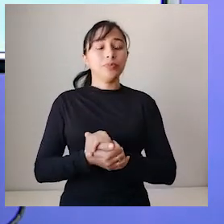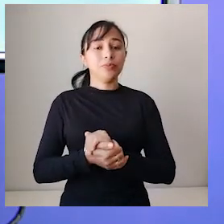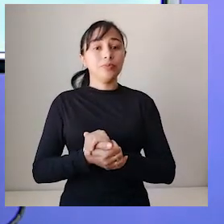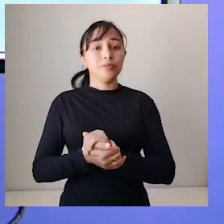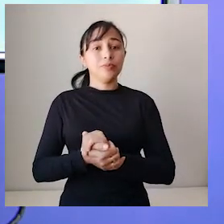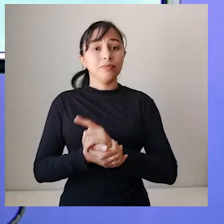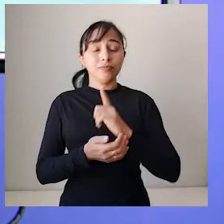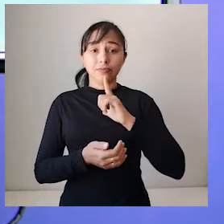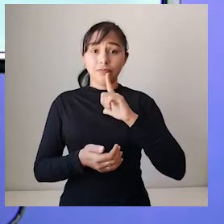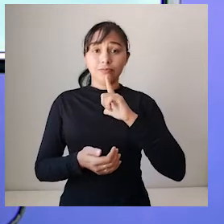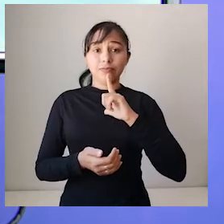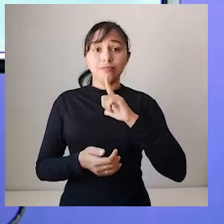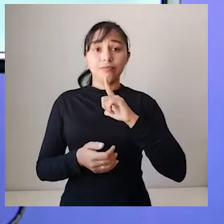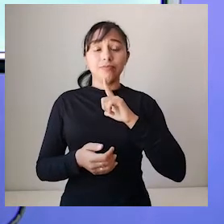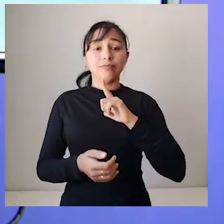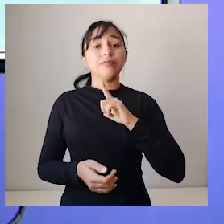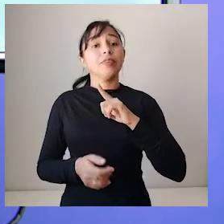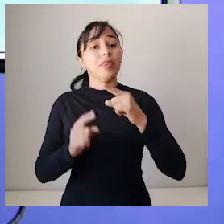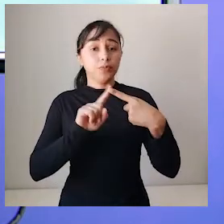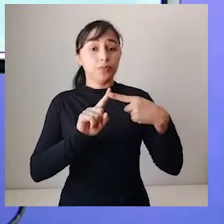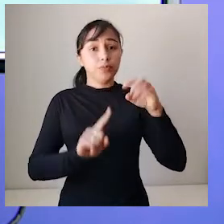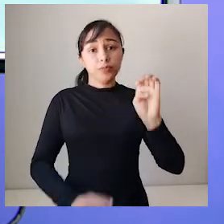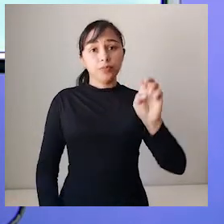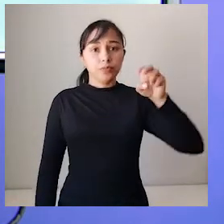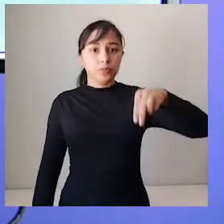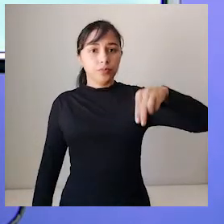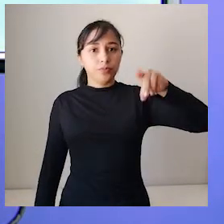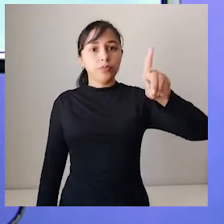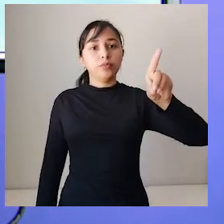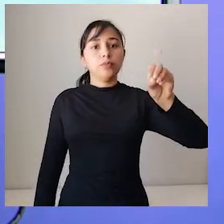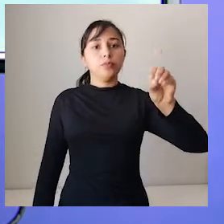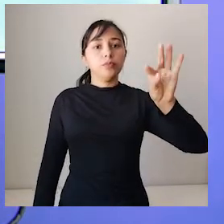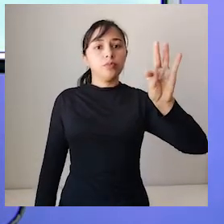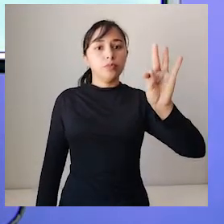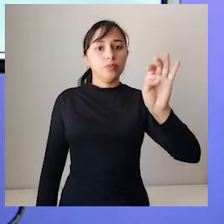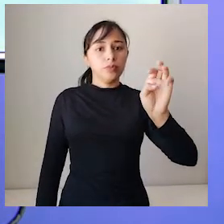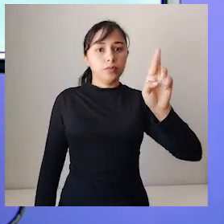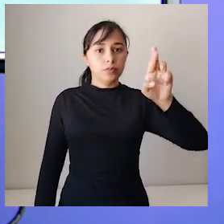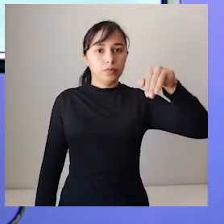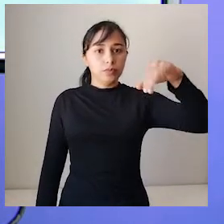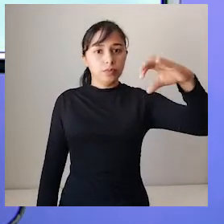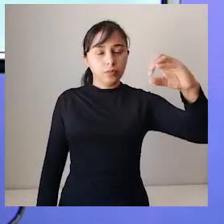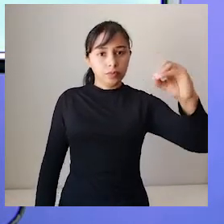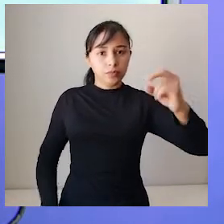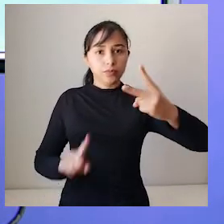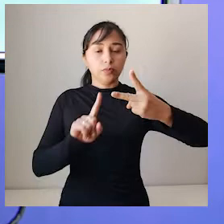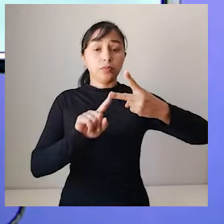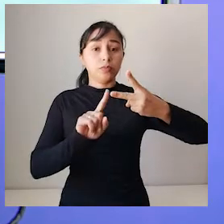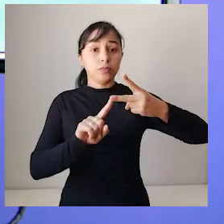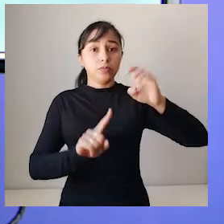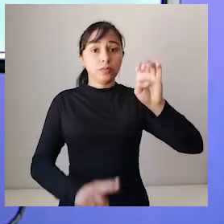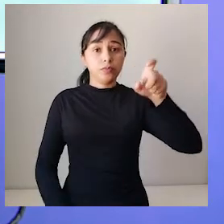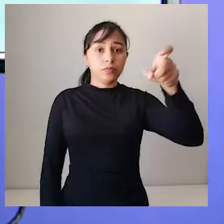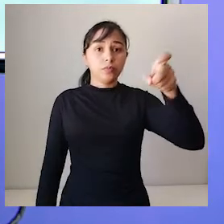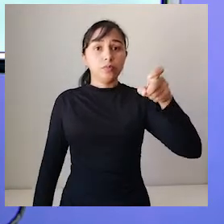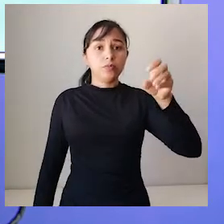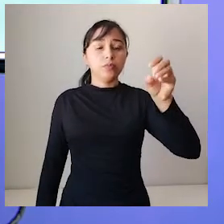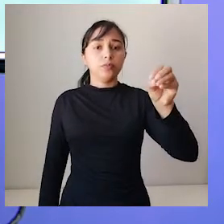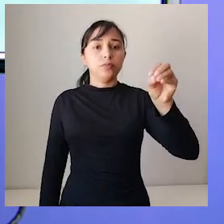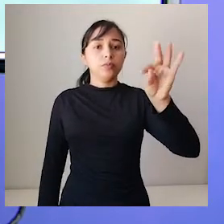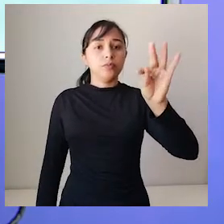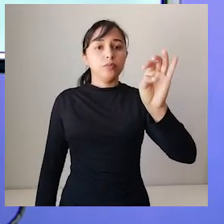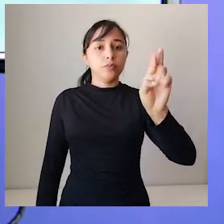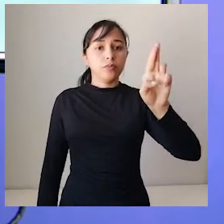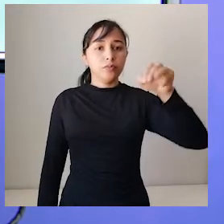nós classificamos elas em processos endotérmicos e processos exotérmicos.